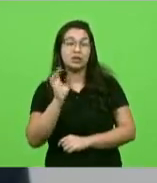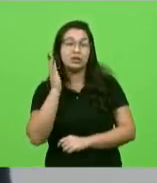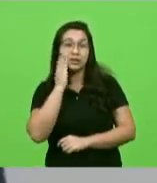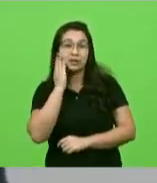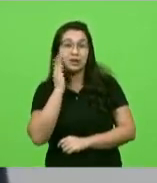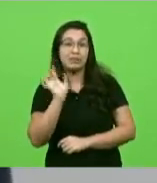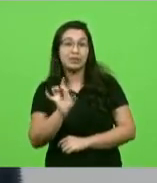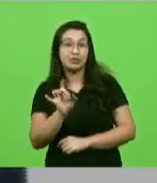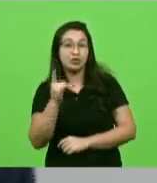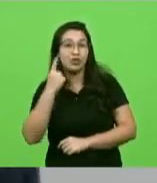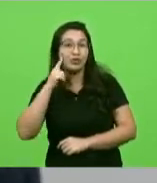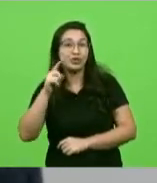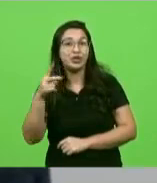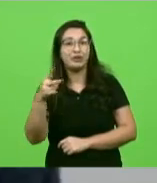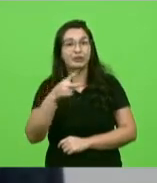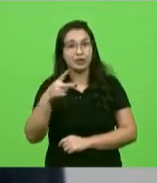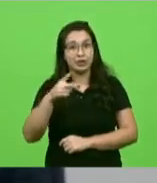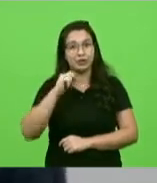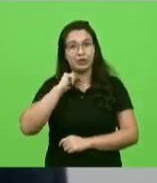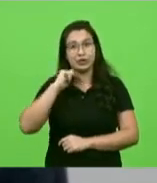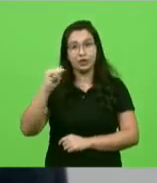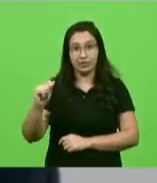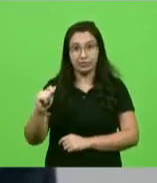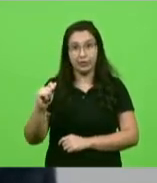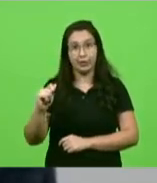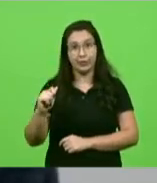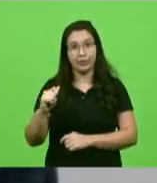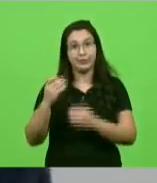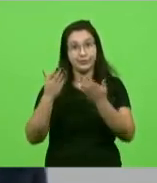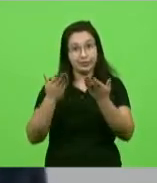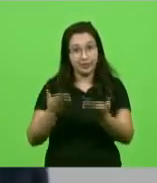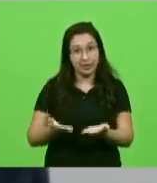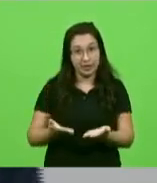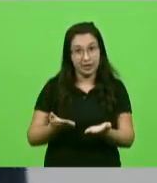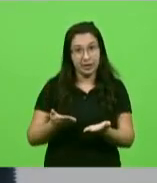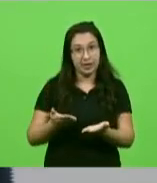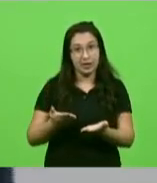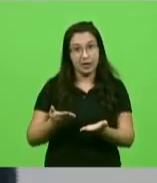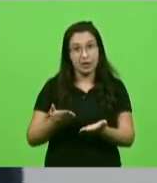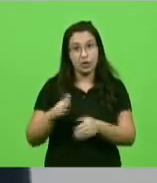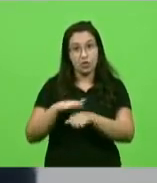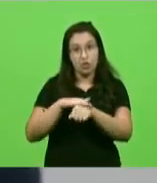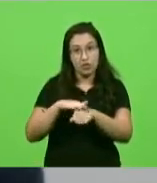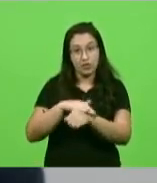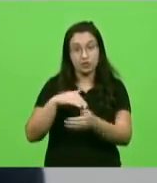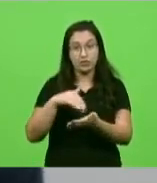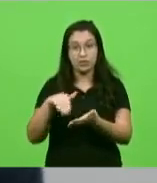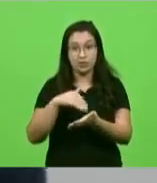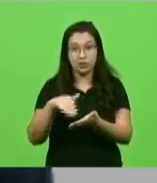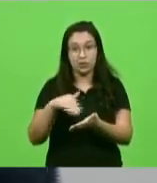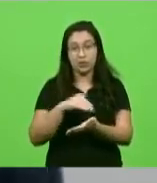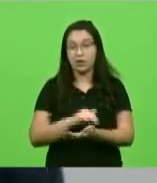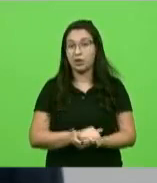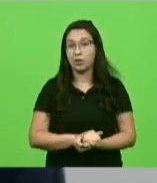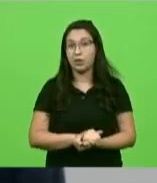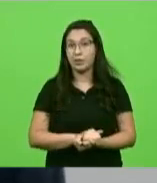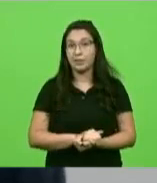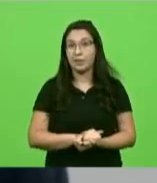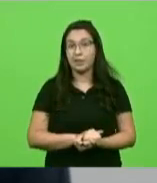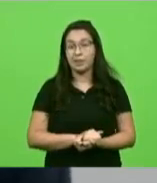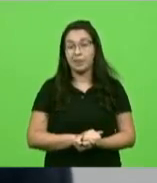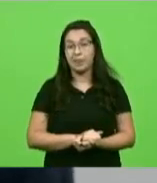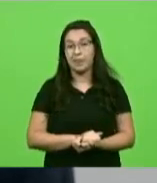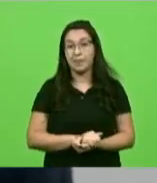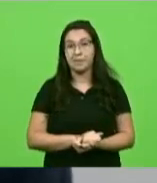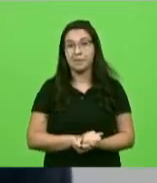antecipado apenas no dia 22 de abril, quando teria sido informado por seus secretários. Por certo, a questão mereça melhor